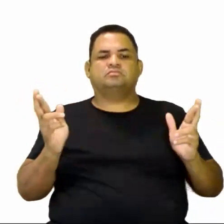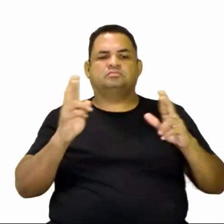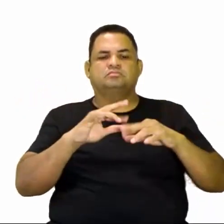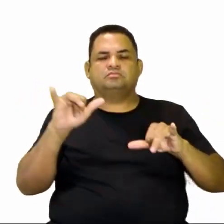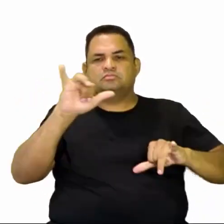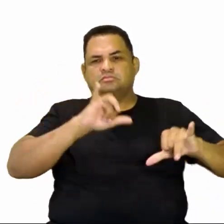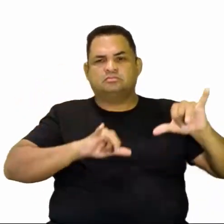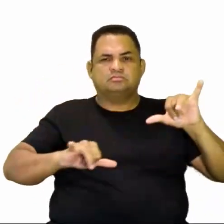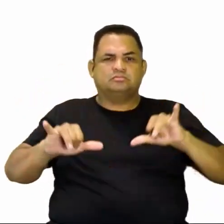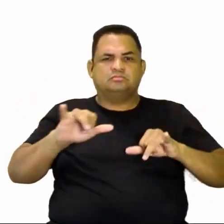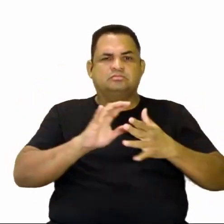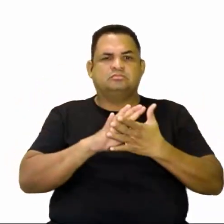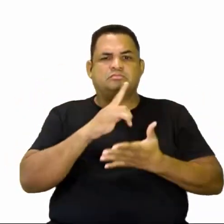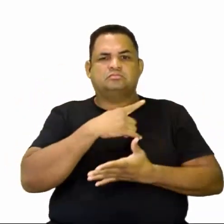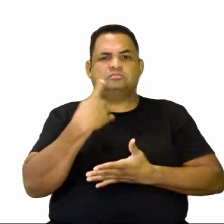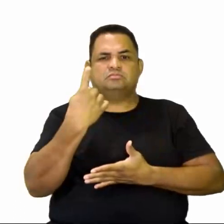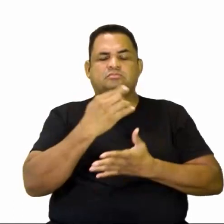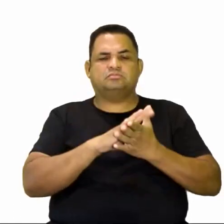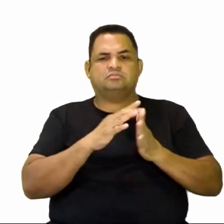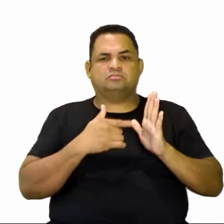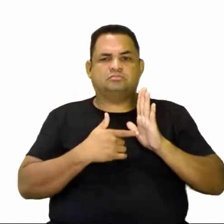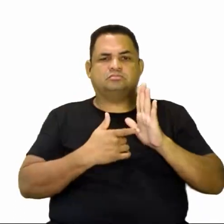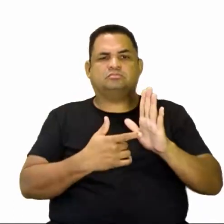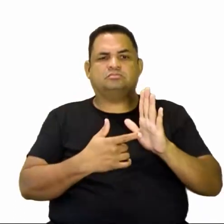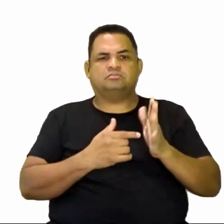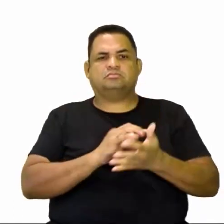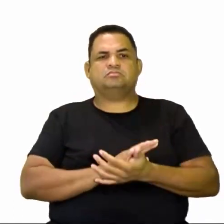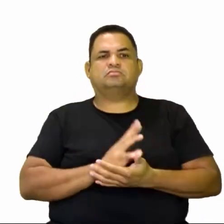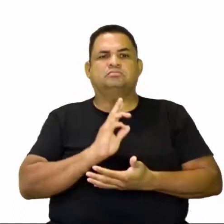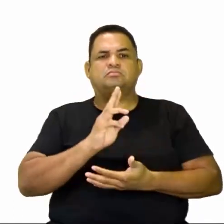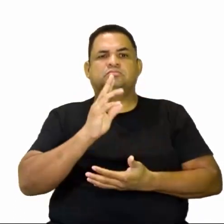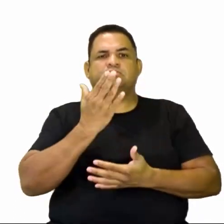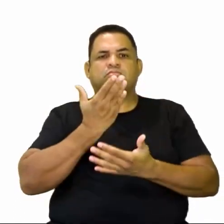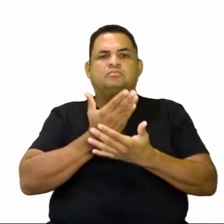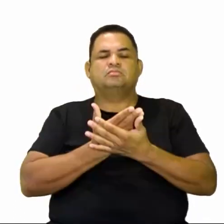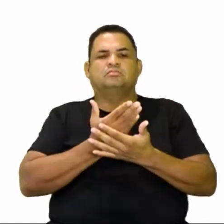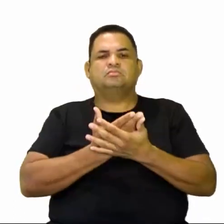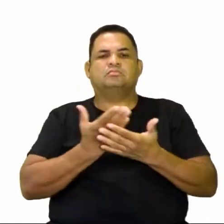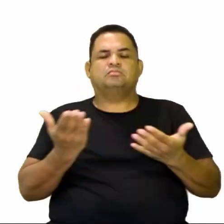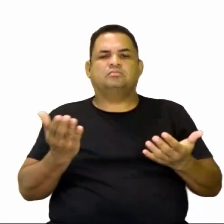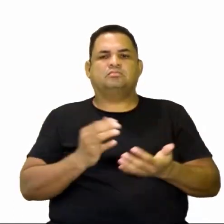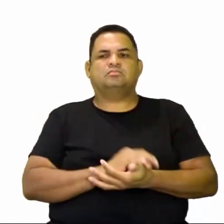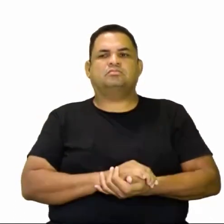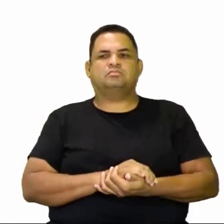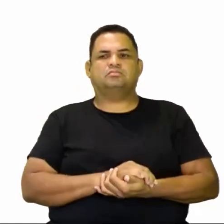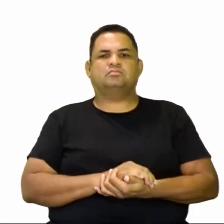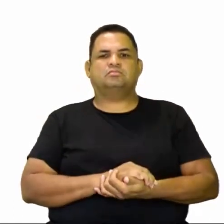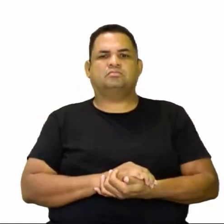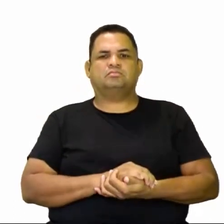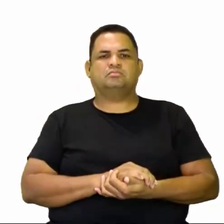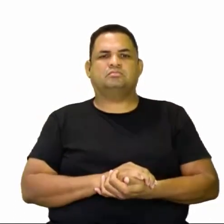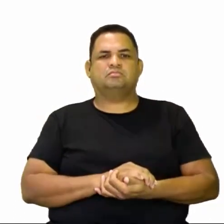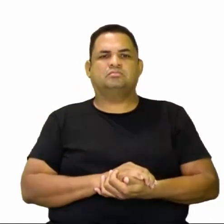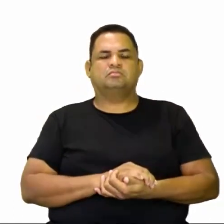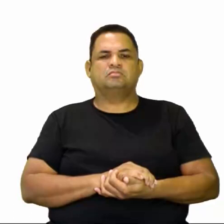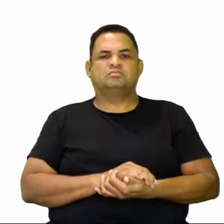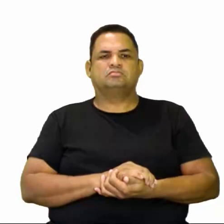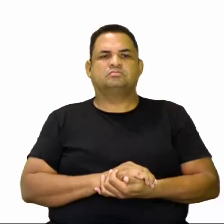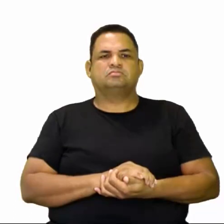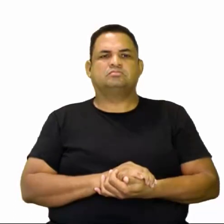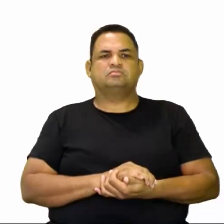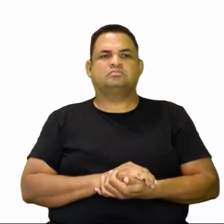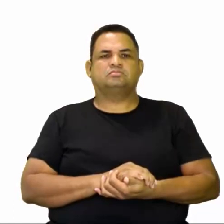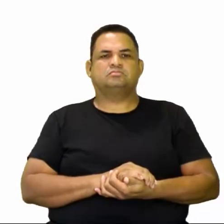químicas que nós apresentamos, né, durante as nossas aulas. Mas, mesmo